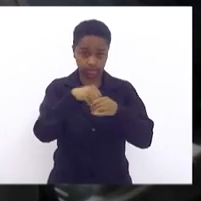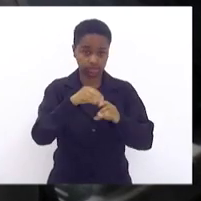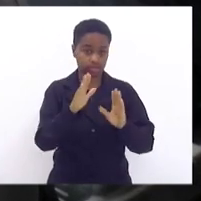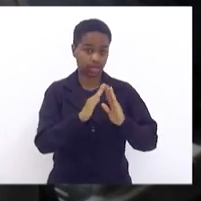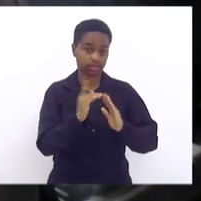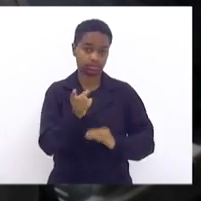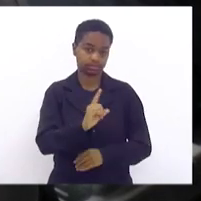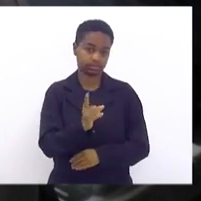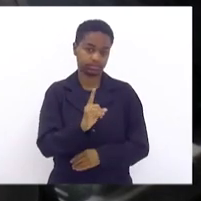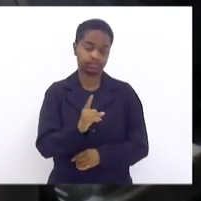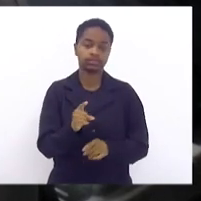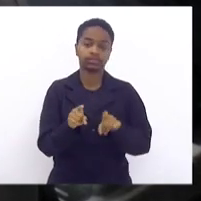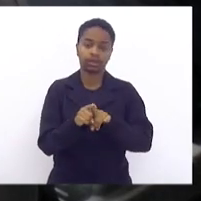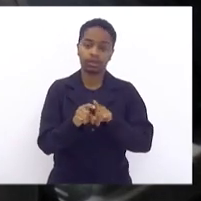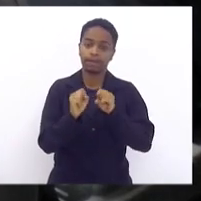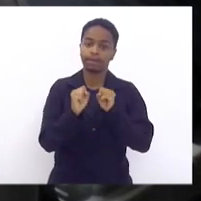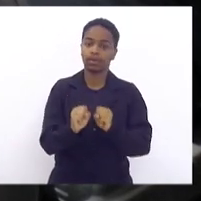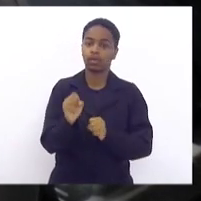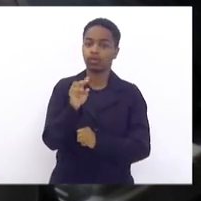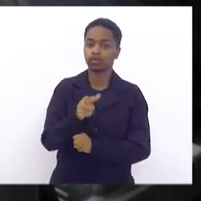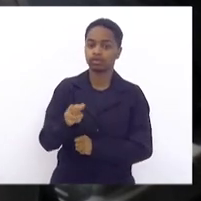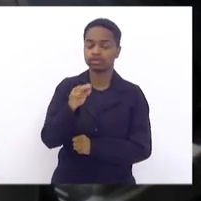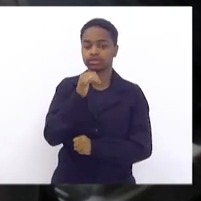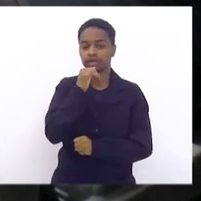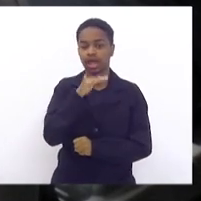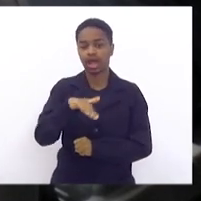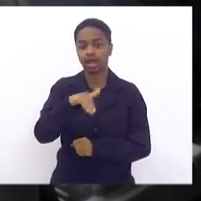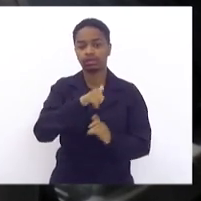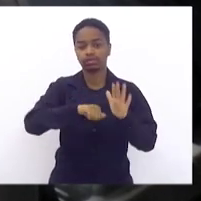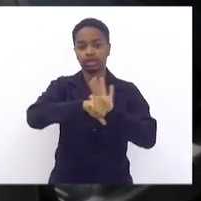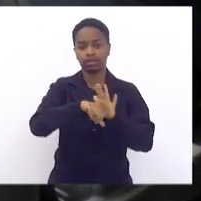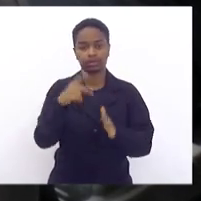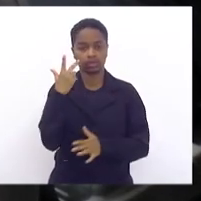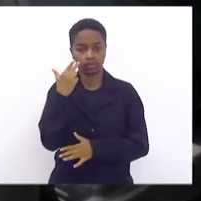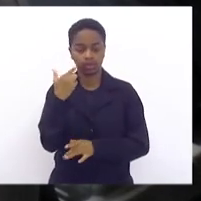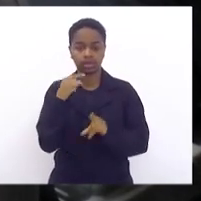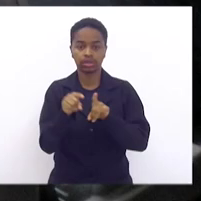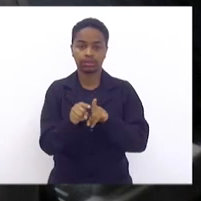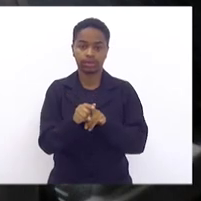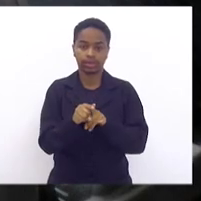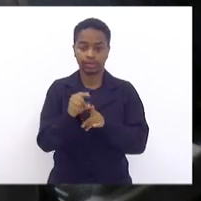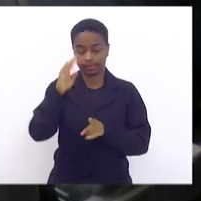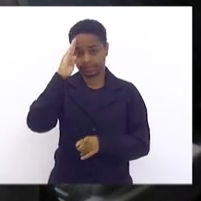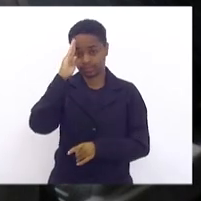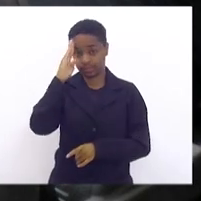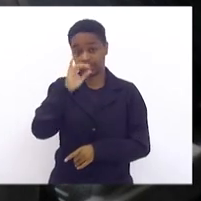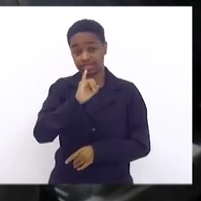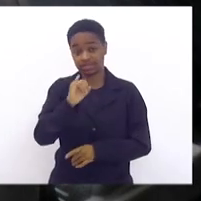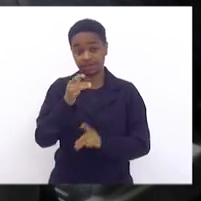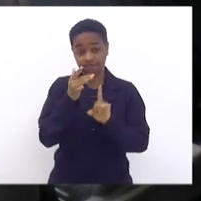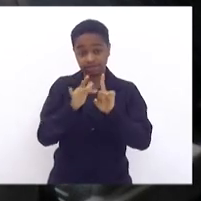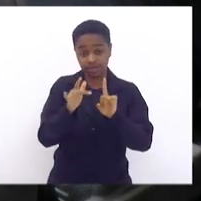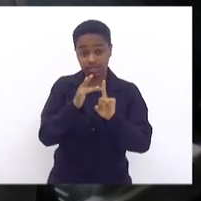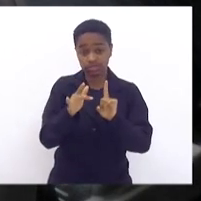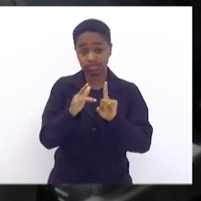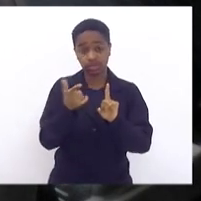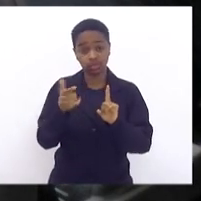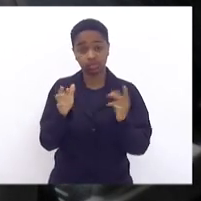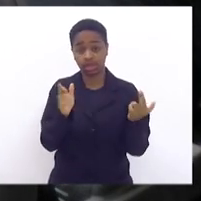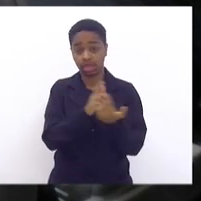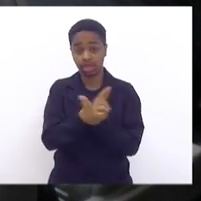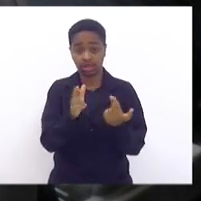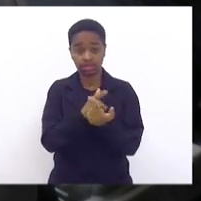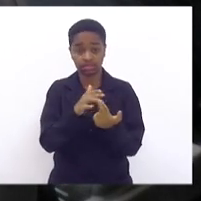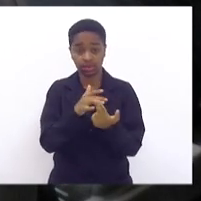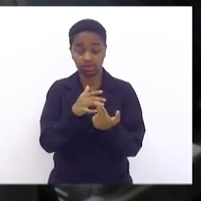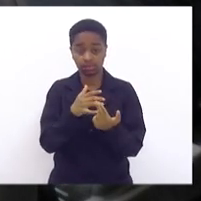e familiar. Elas podem ser aplicadas na vara criminal comum, sobretudo, por exemplo, quando essa vítima não tinha nenhuma relação